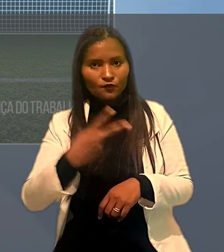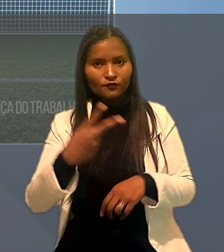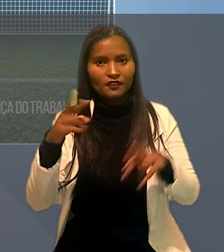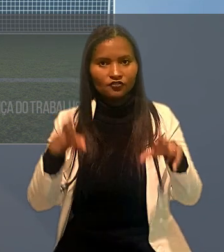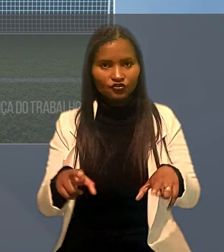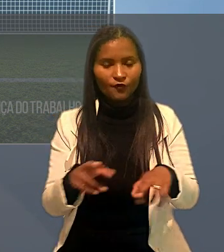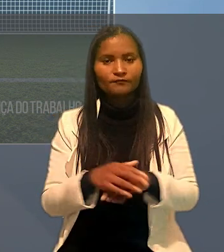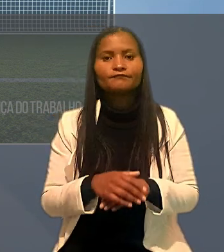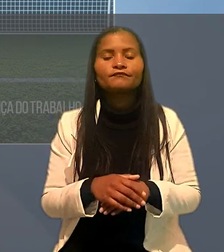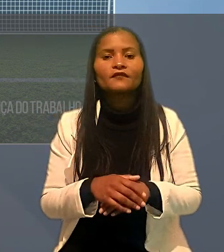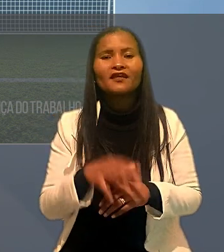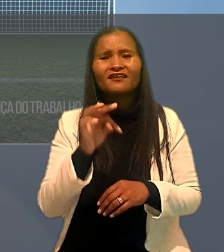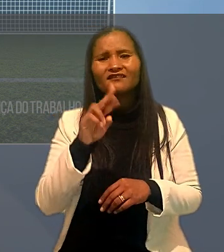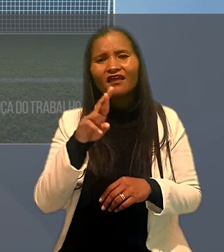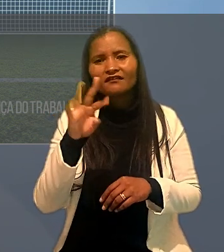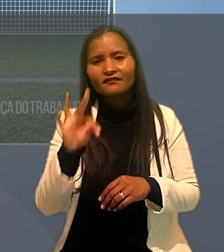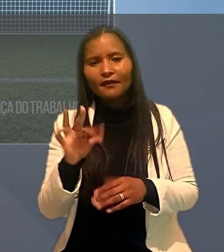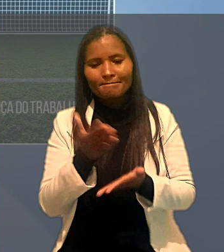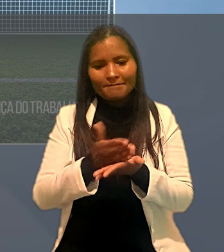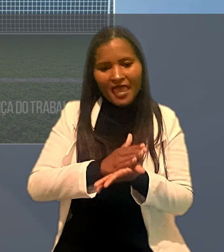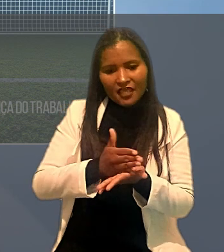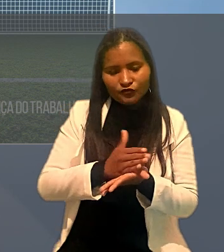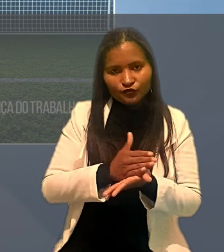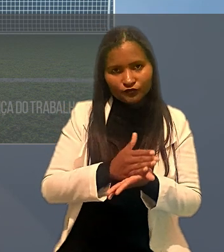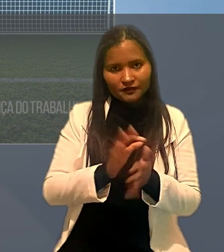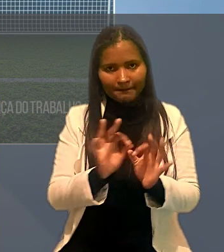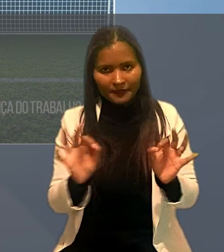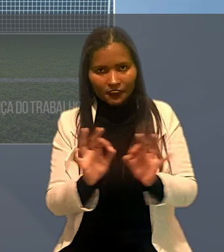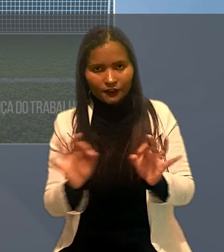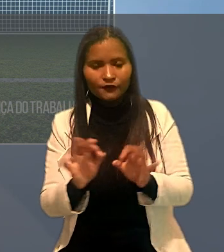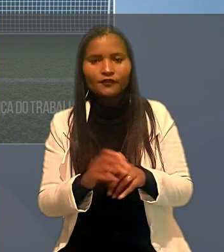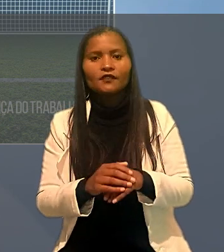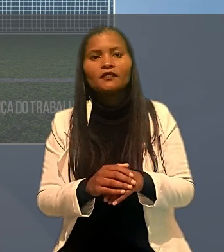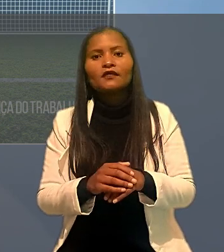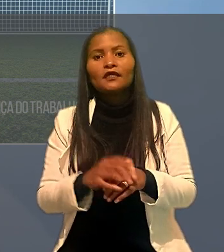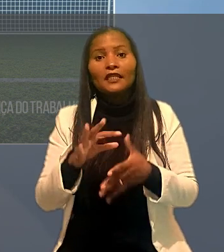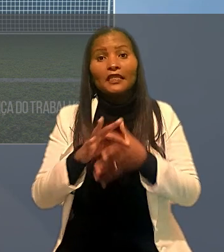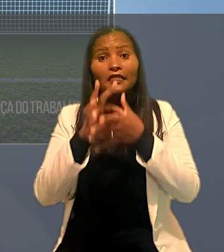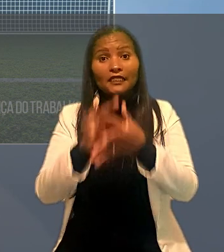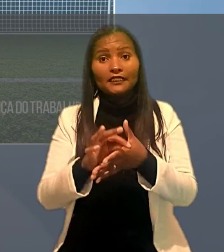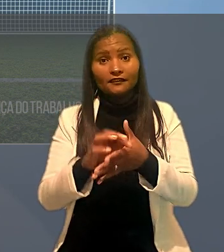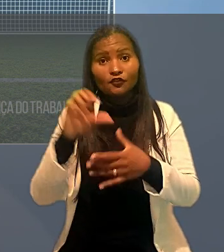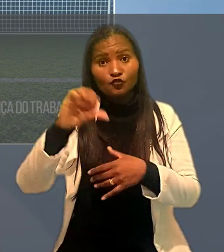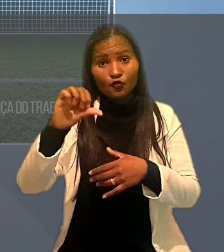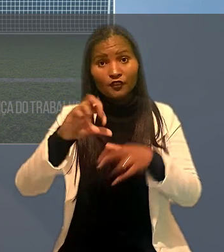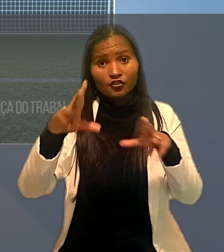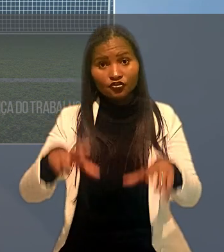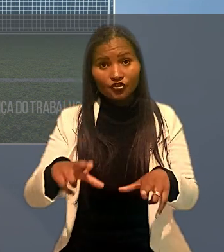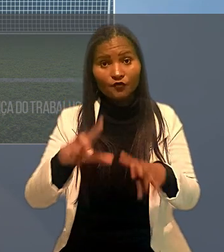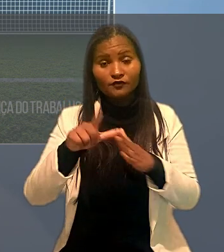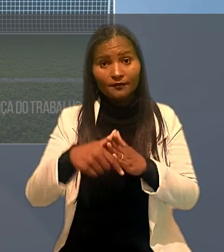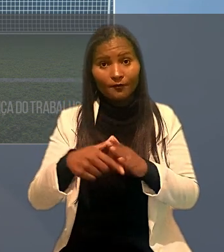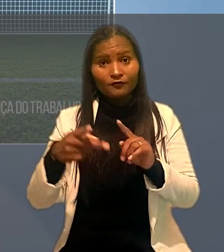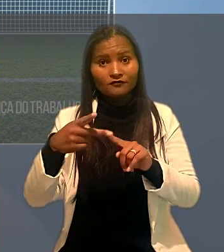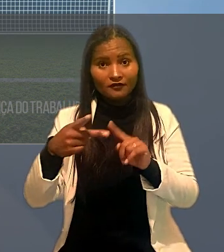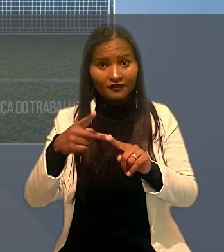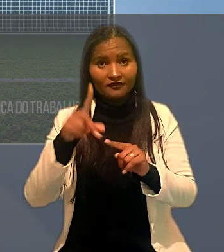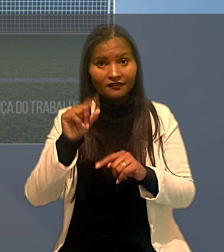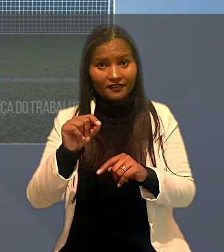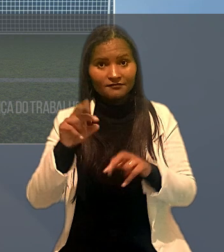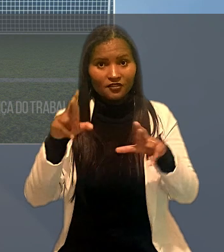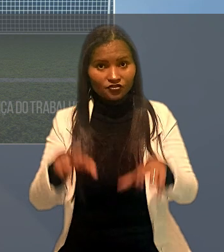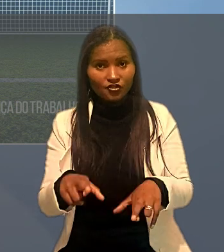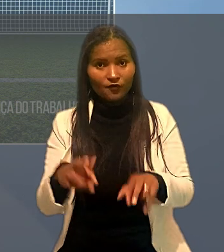2ª região. Entre os tribunais de porte médio, a liderança ficou com o TRT da 9ª região, seguido pelo TRT da